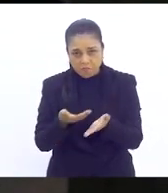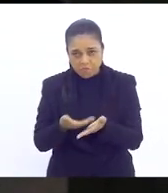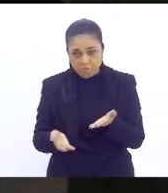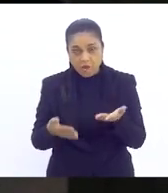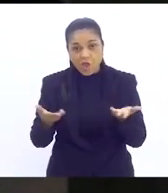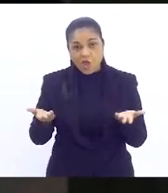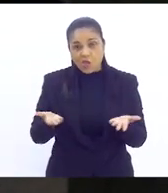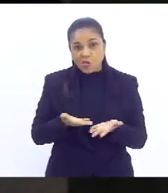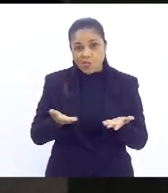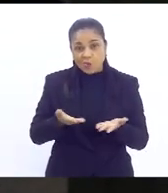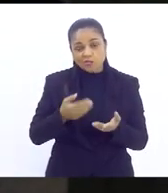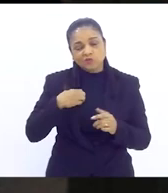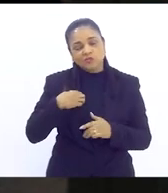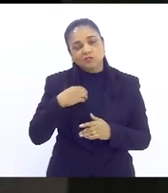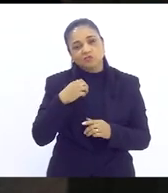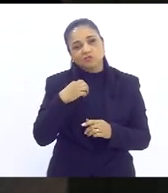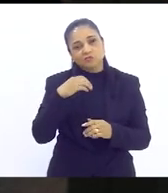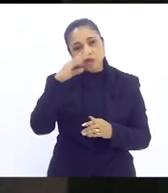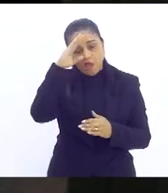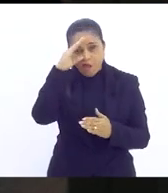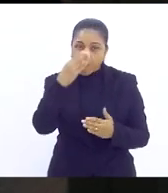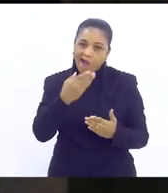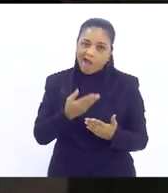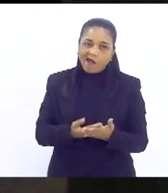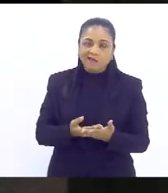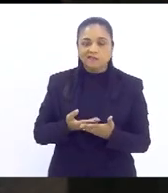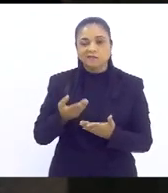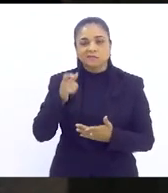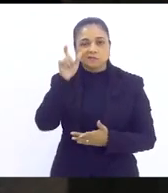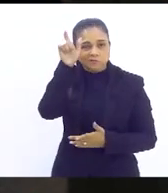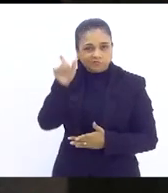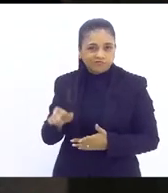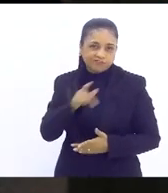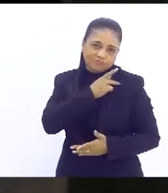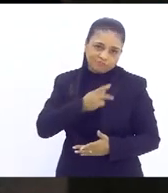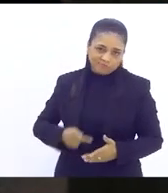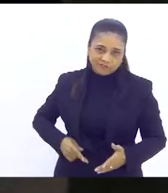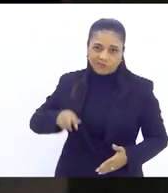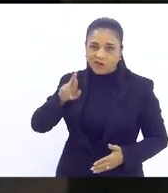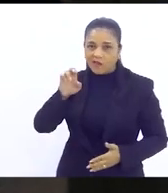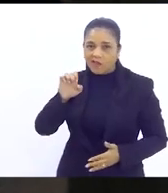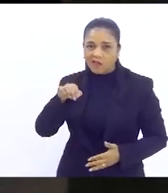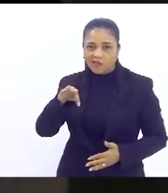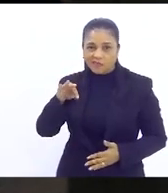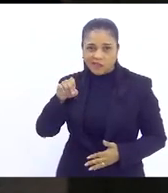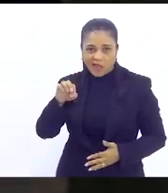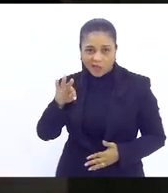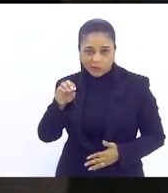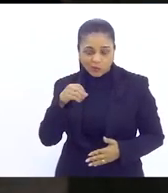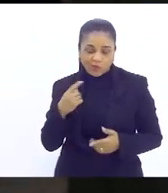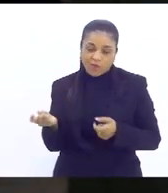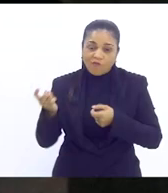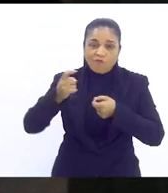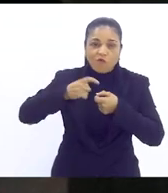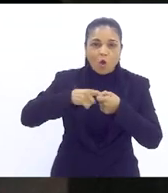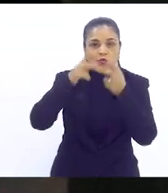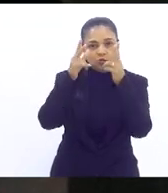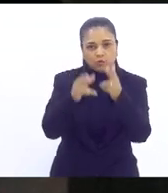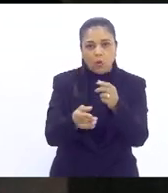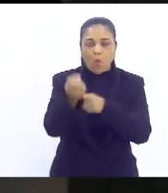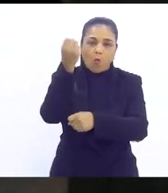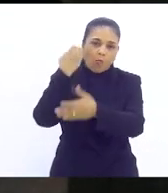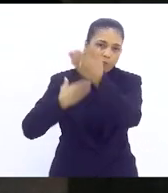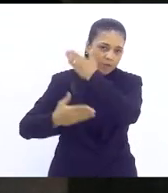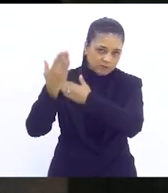a gente tem a esperança aí com o Renato que a coisa retorna aos Trilhos e